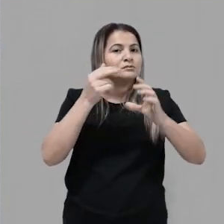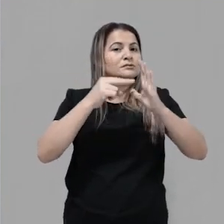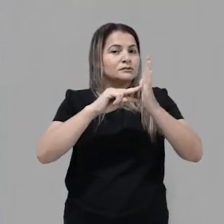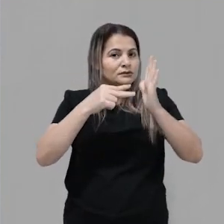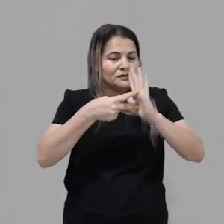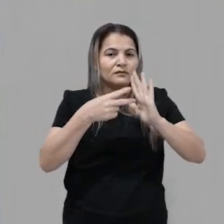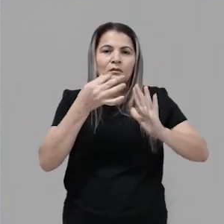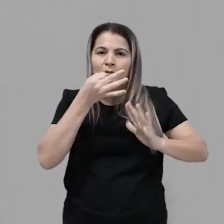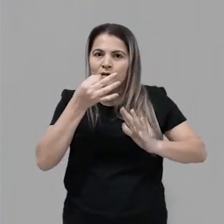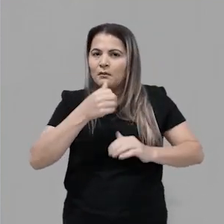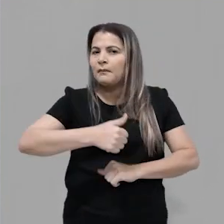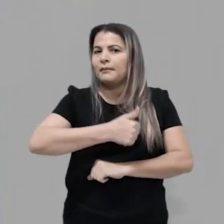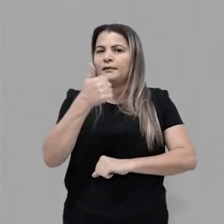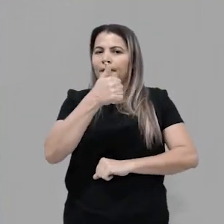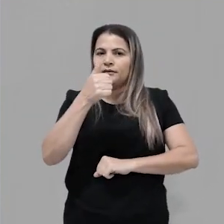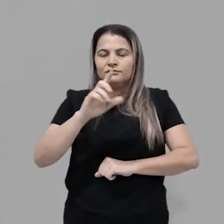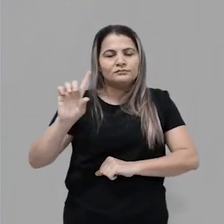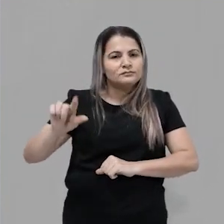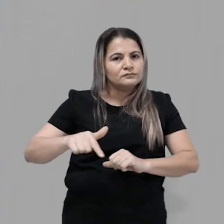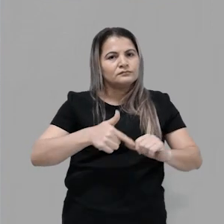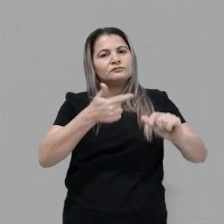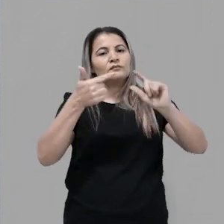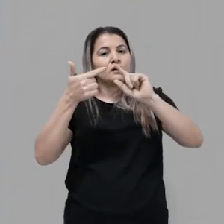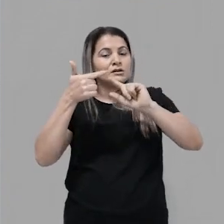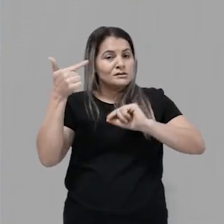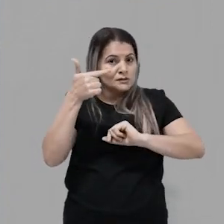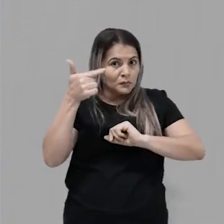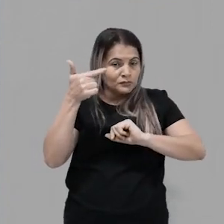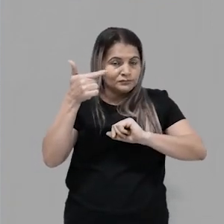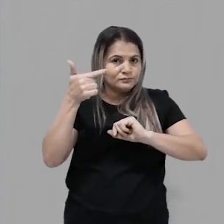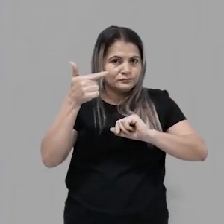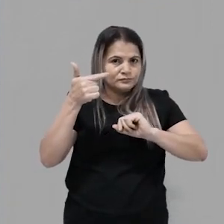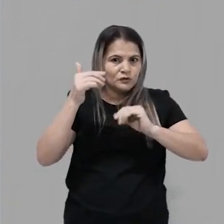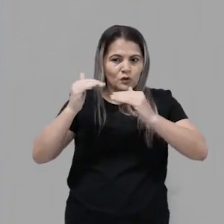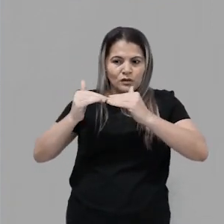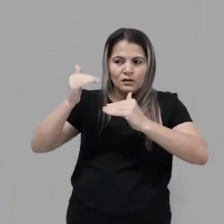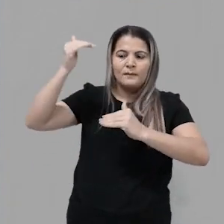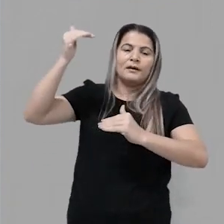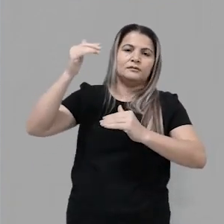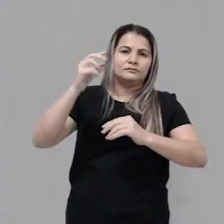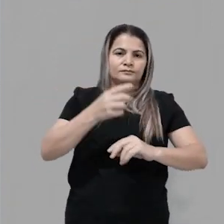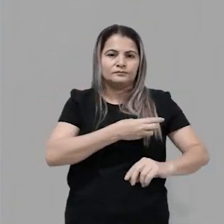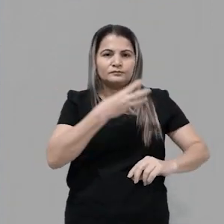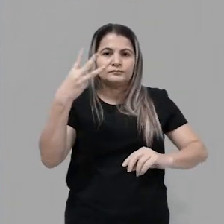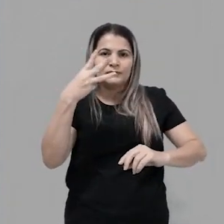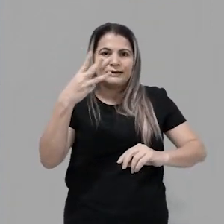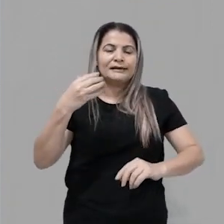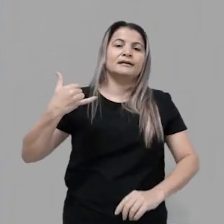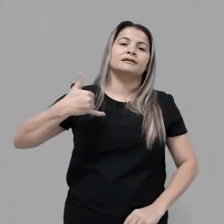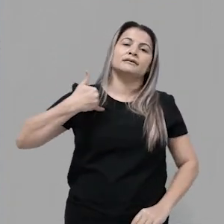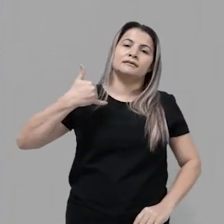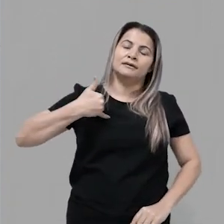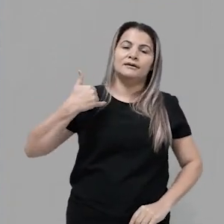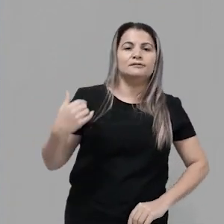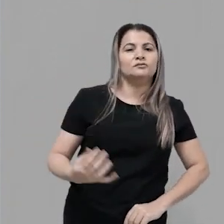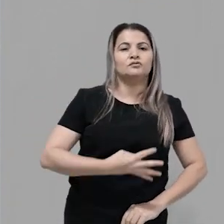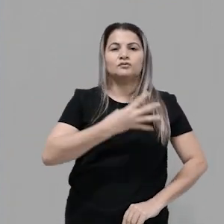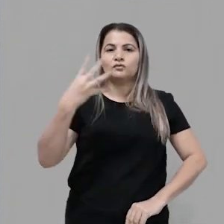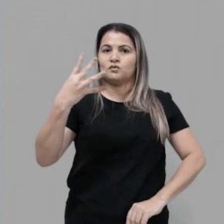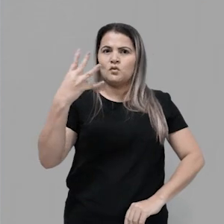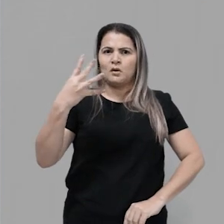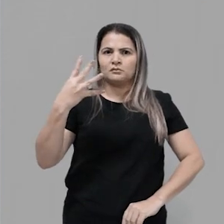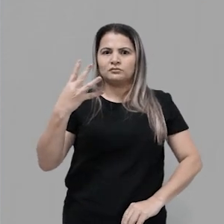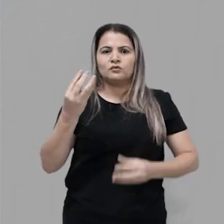Depois, tamanho, tá? Na sequência, idade. Depois,